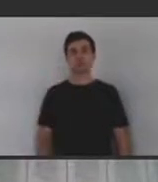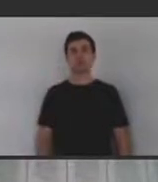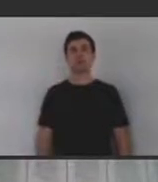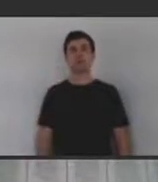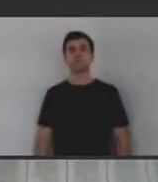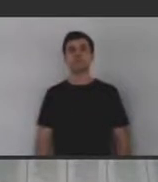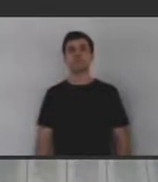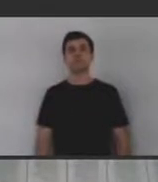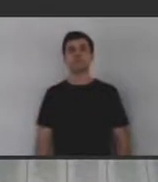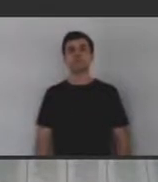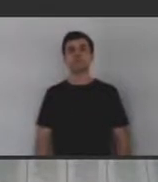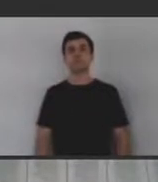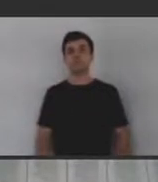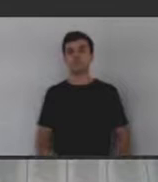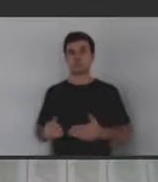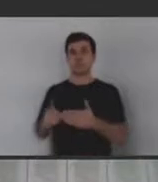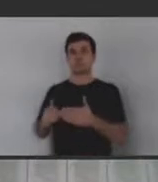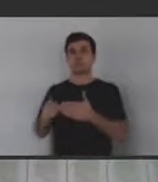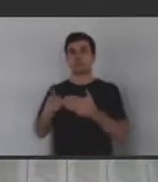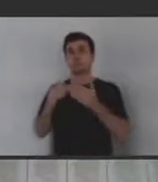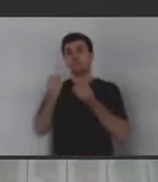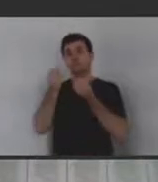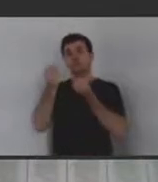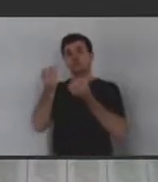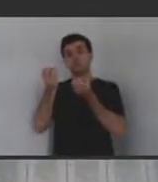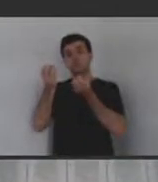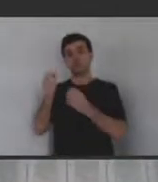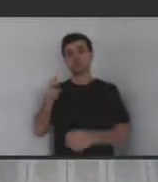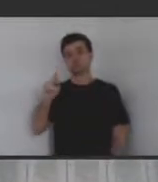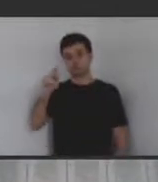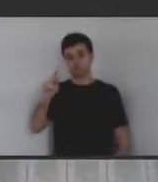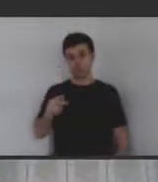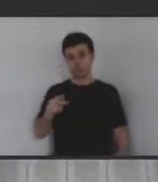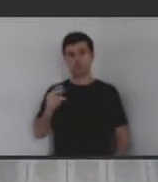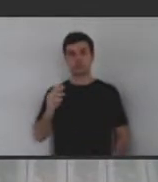Ofício solicitando informação à presidência da Câmara.